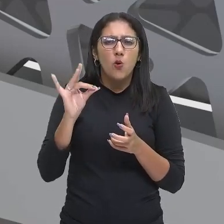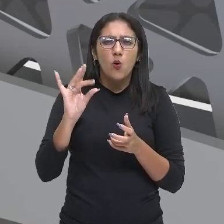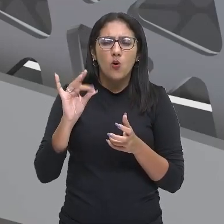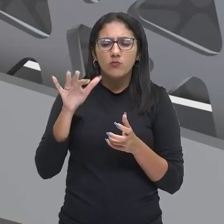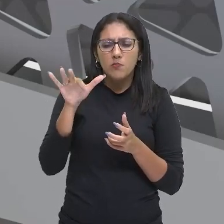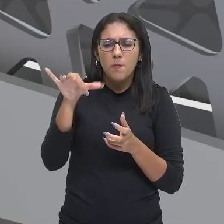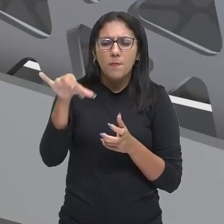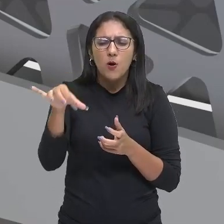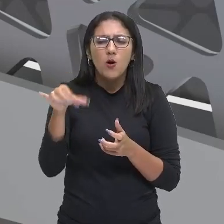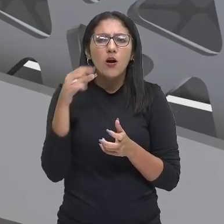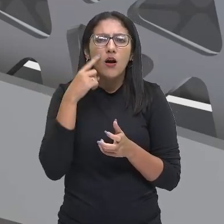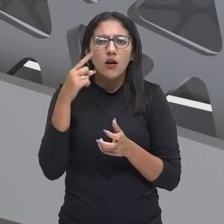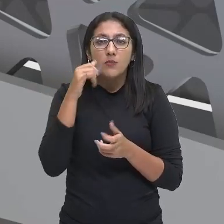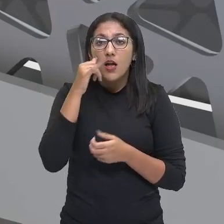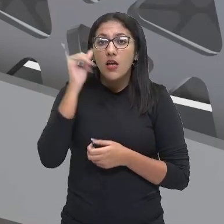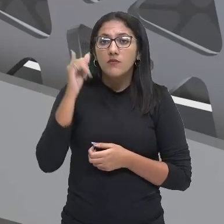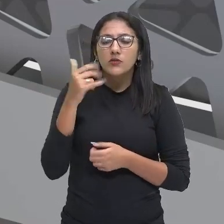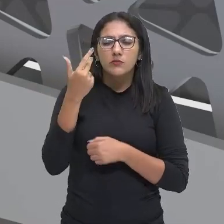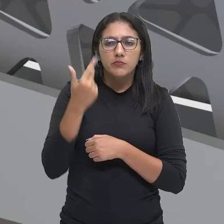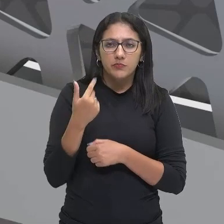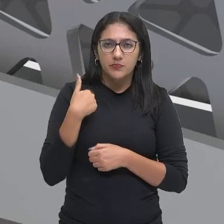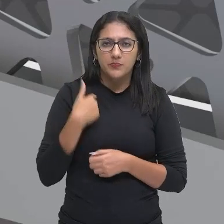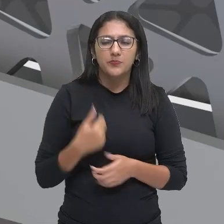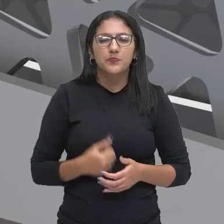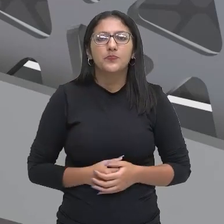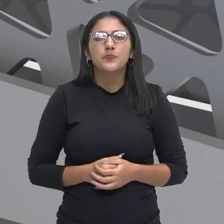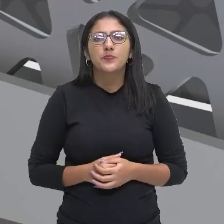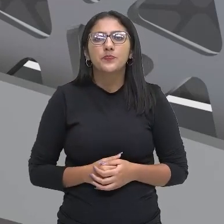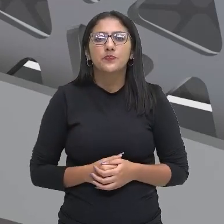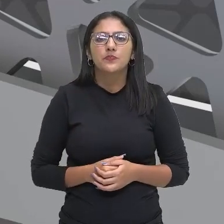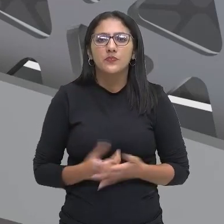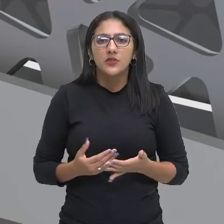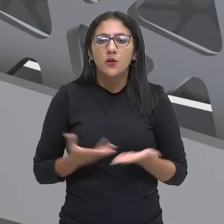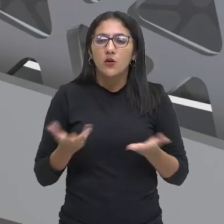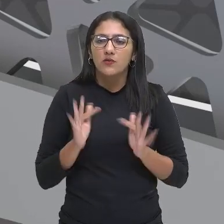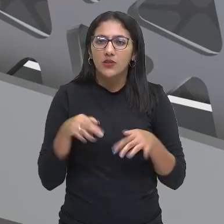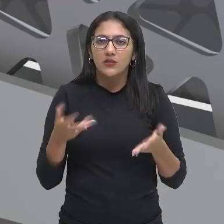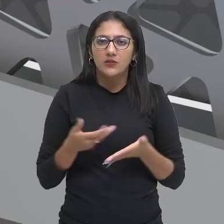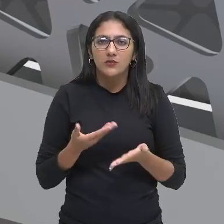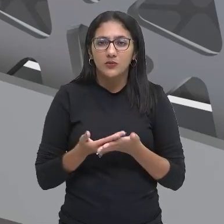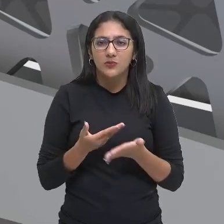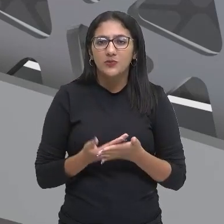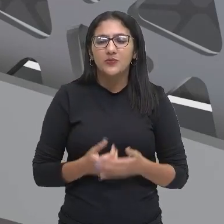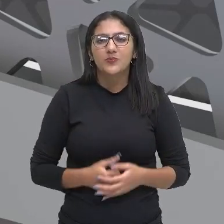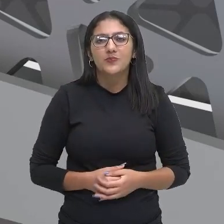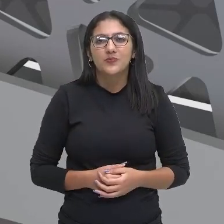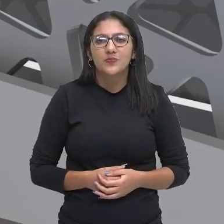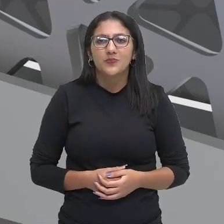cybercrime, ok? Essa era a nossa aula de hoje, tá bom?